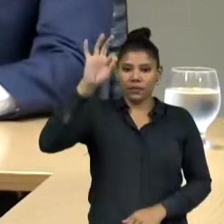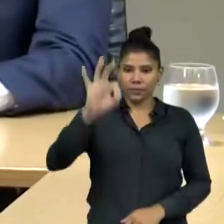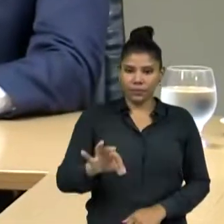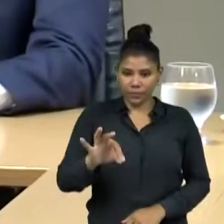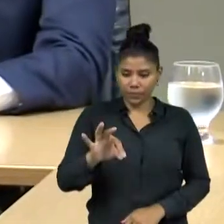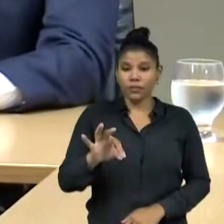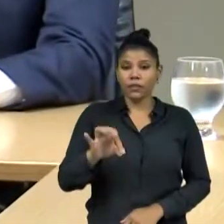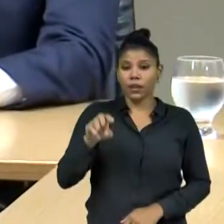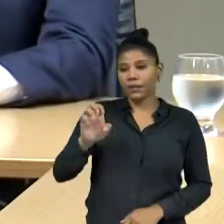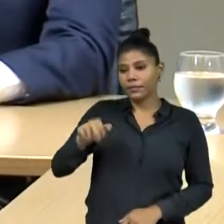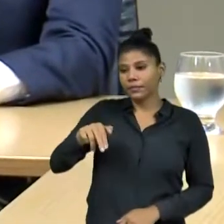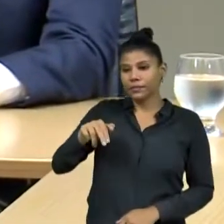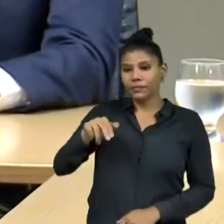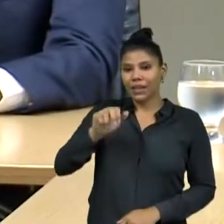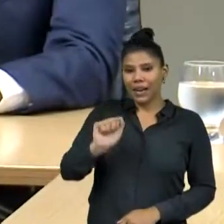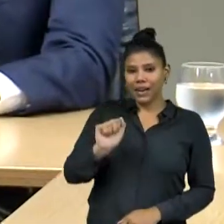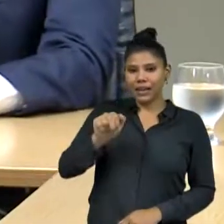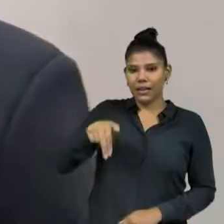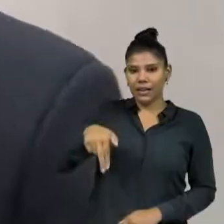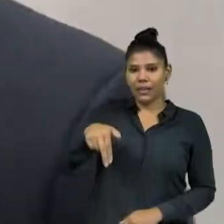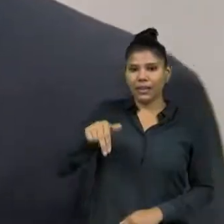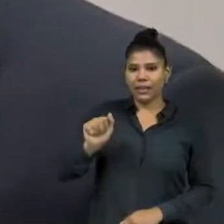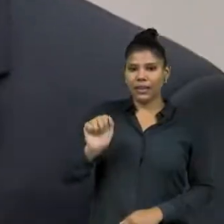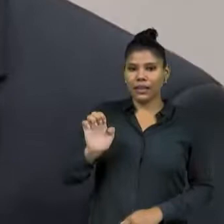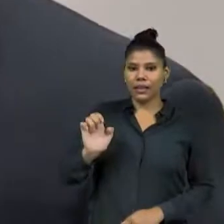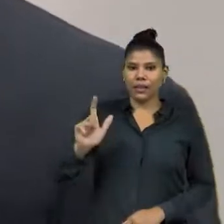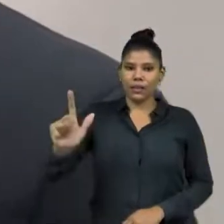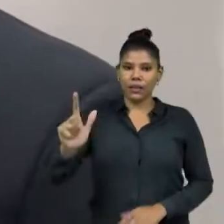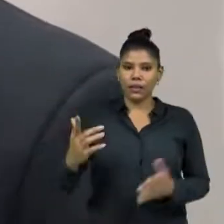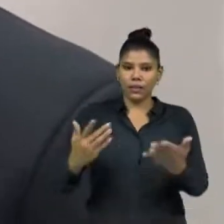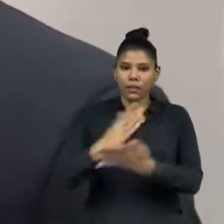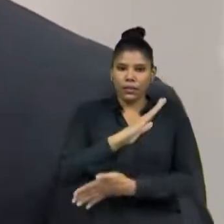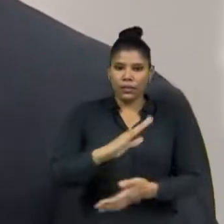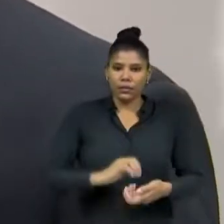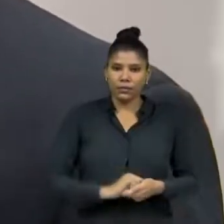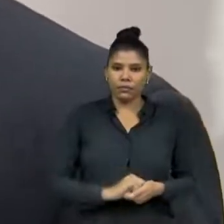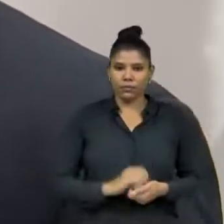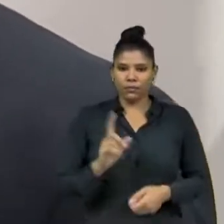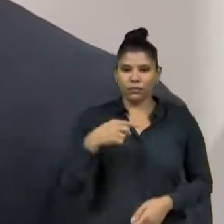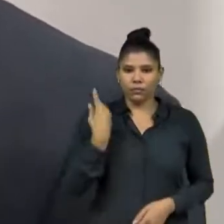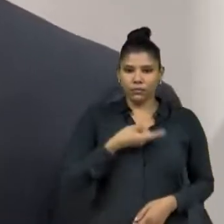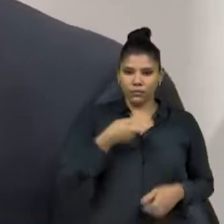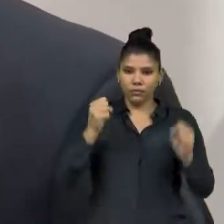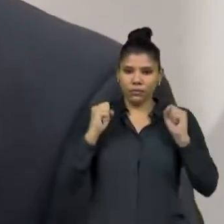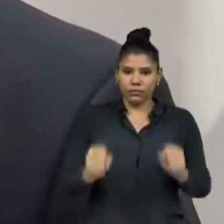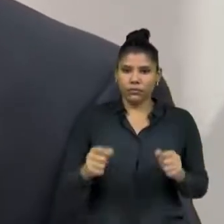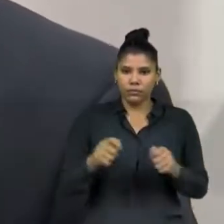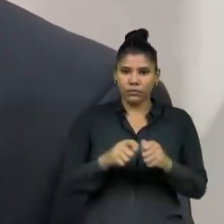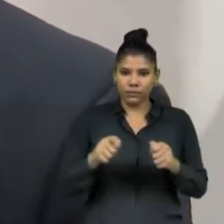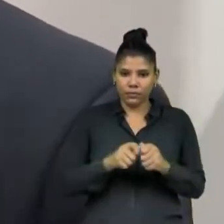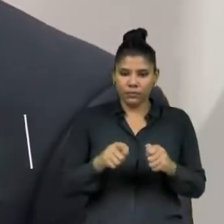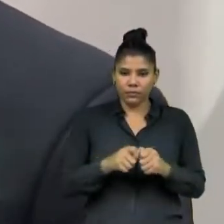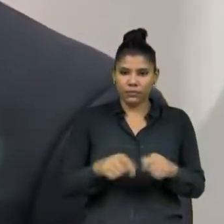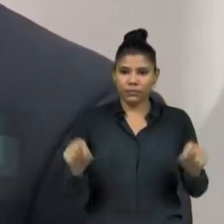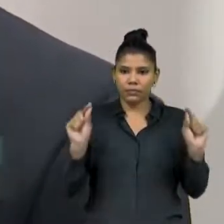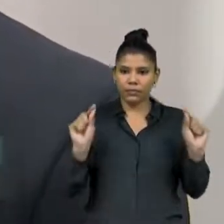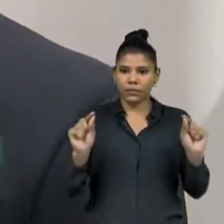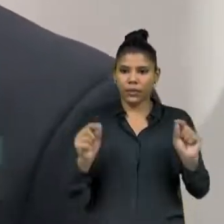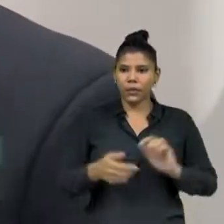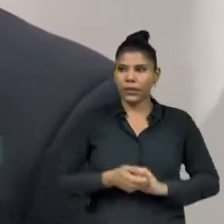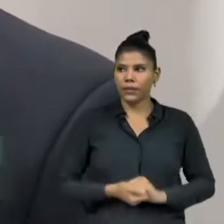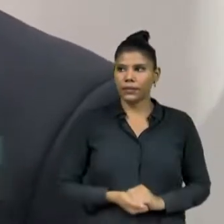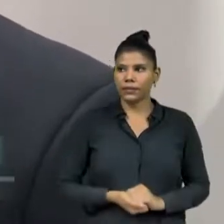Agência Nacional de Energia Elétrica, anunciado em abril. O movimento legal que nós podemos fazer, uma providência respaldada em